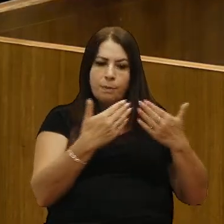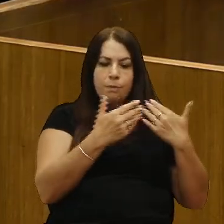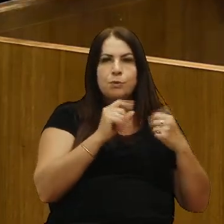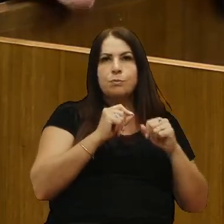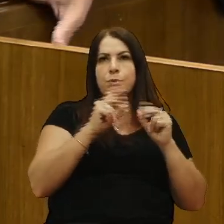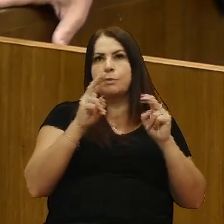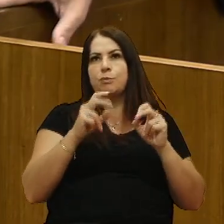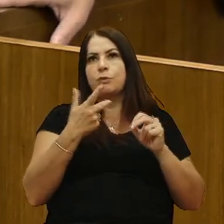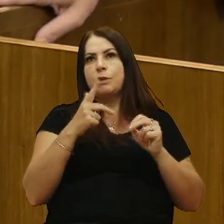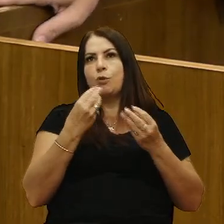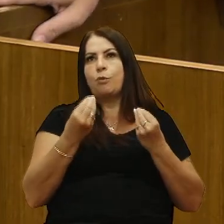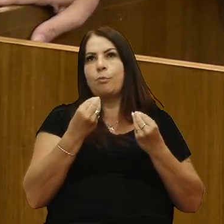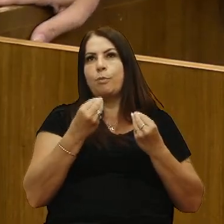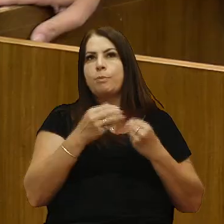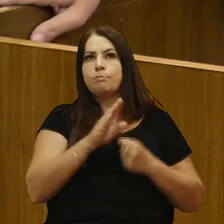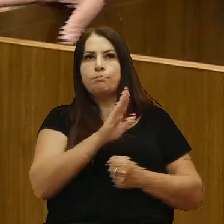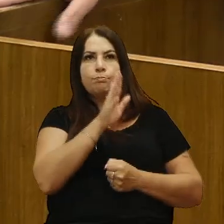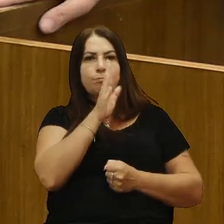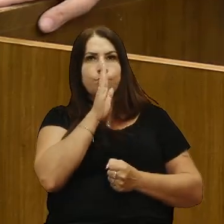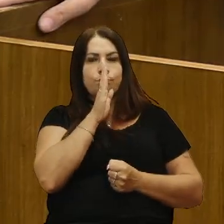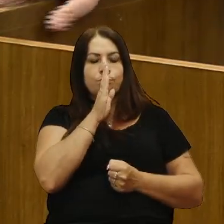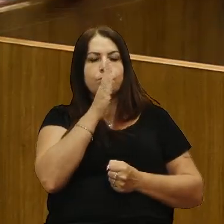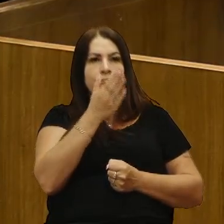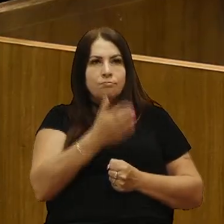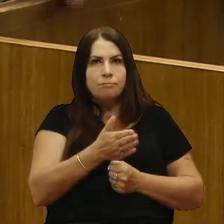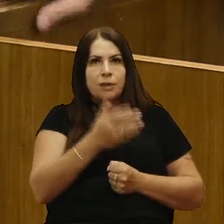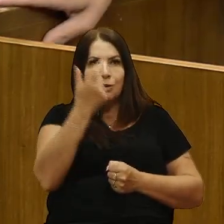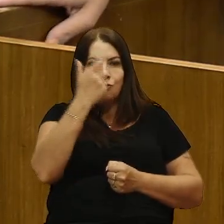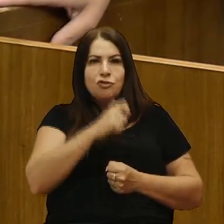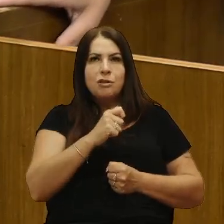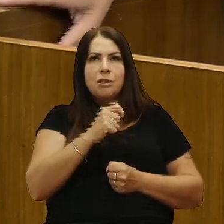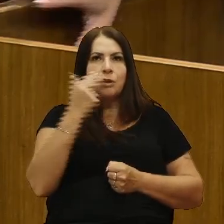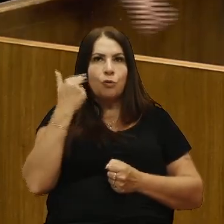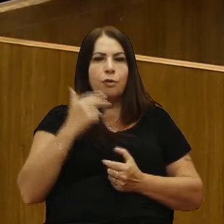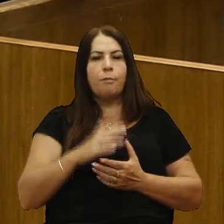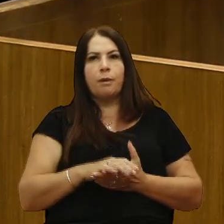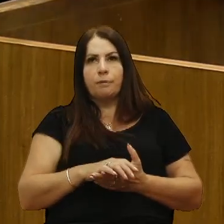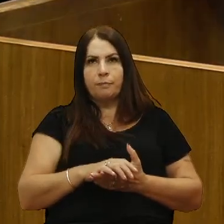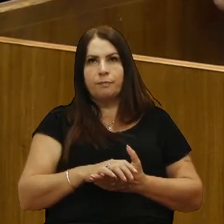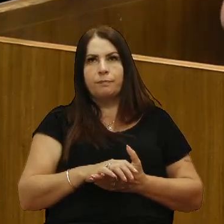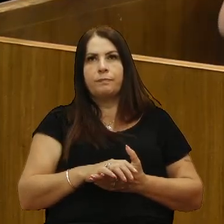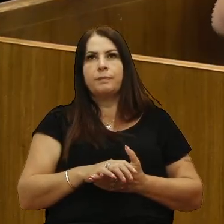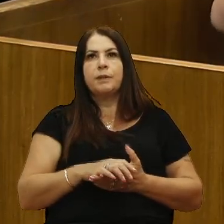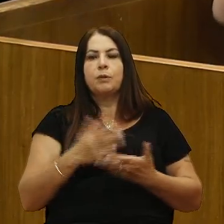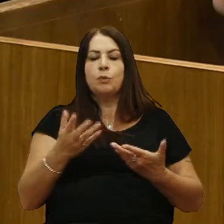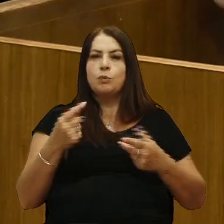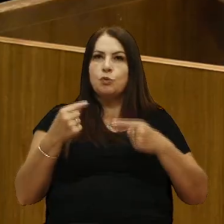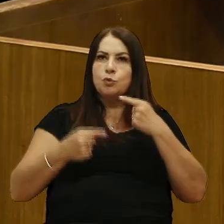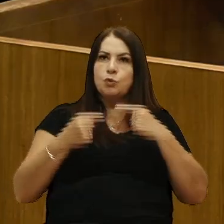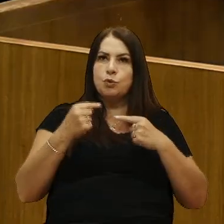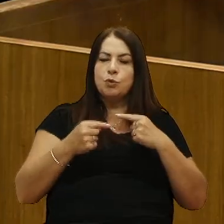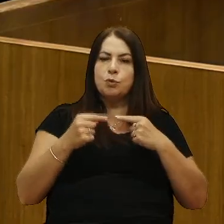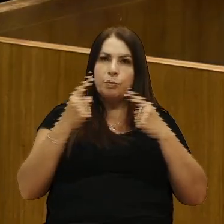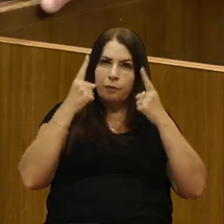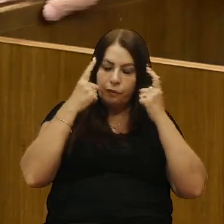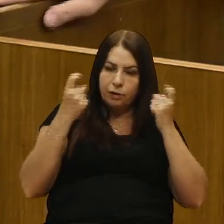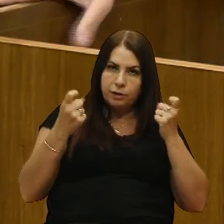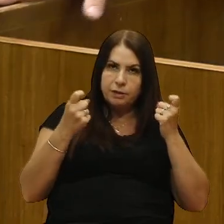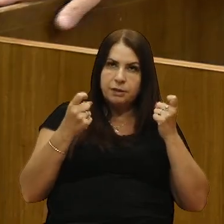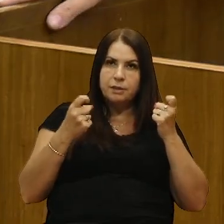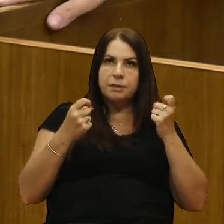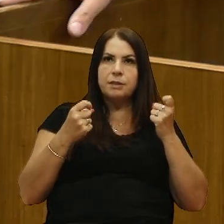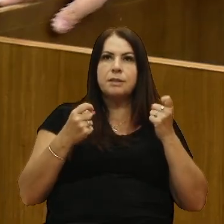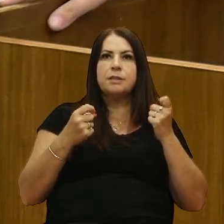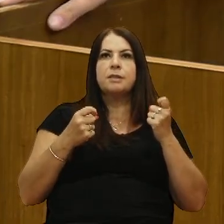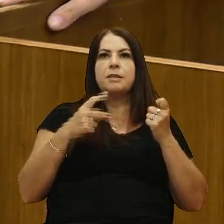coisas. Não dá mais para a gente silenciar, né, e achar que tudo isso é normal. Então, quando a gente discute sobre a violência, vereadora Andressa,